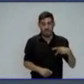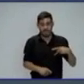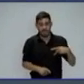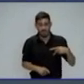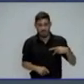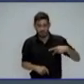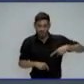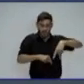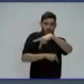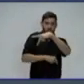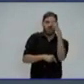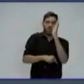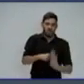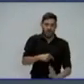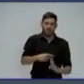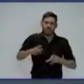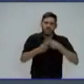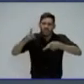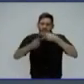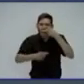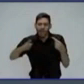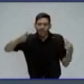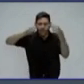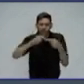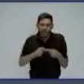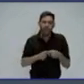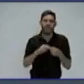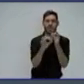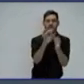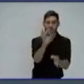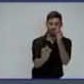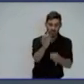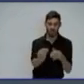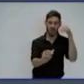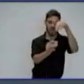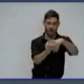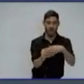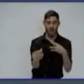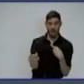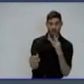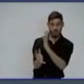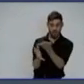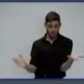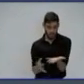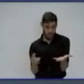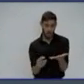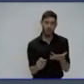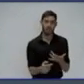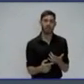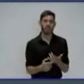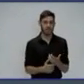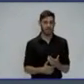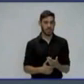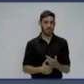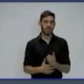seguintes comentários que dizem respeito à justiça eleitoral e que passo a responder. Estou sendo